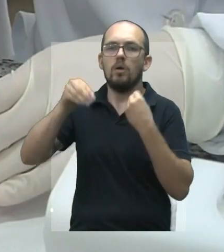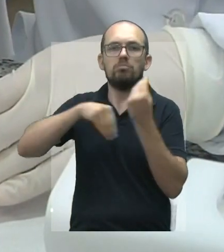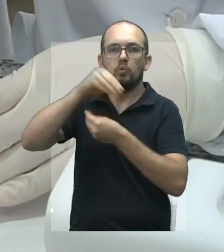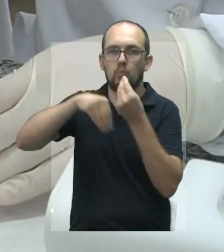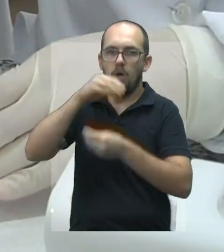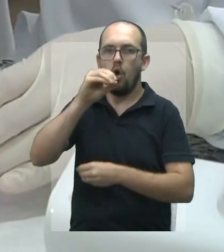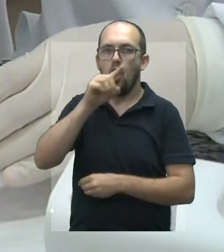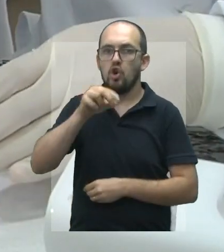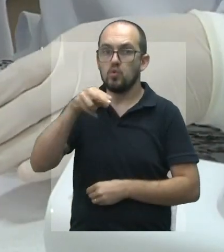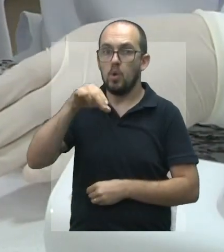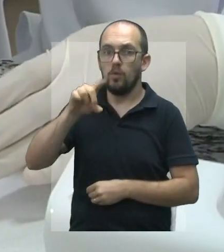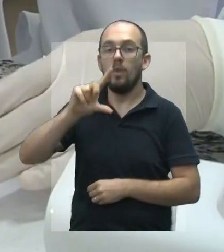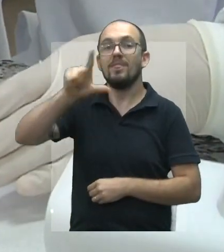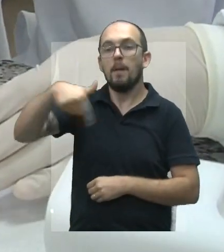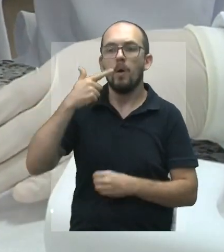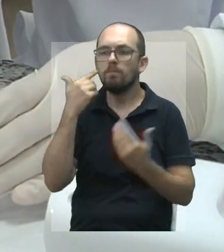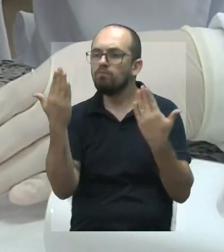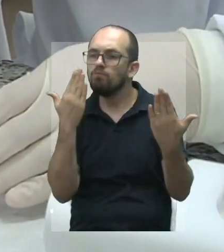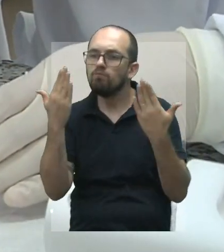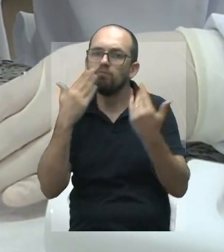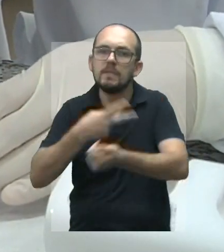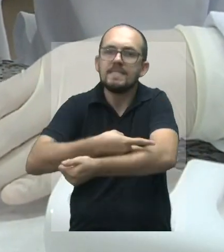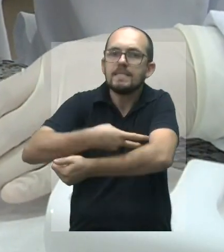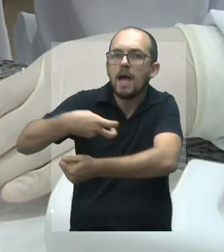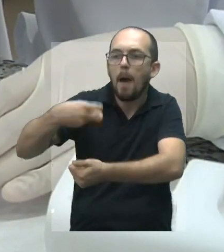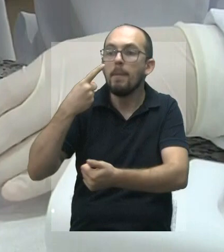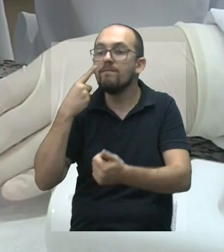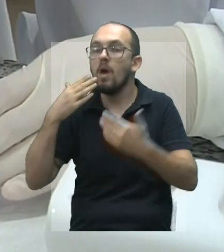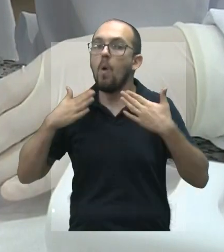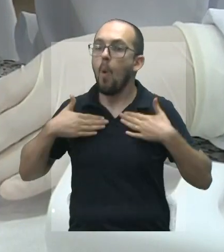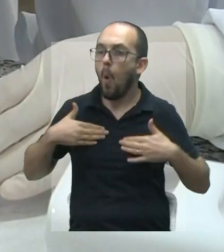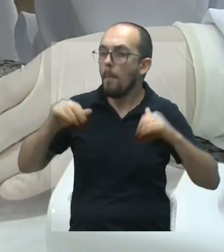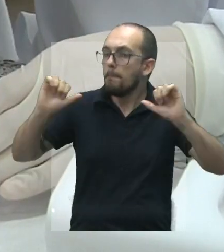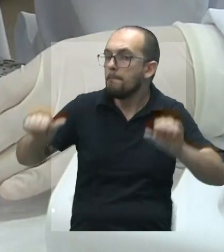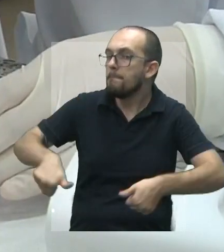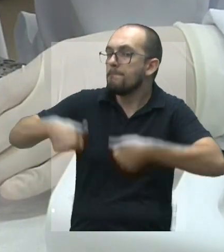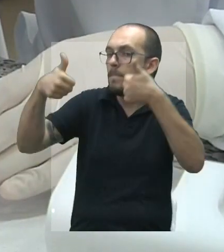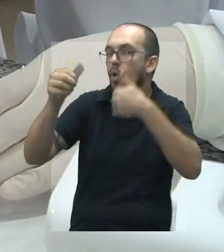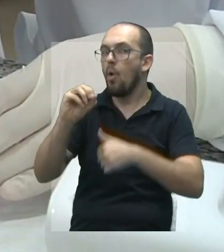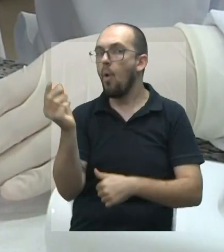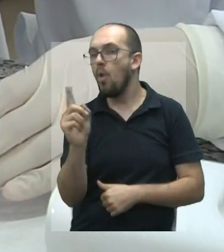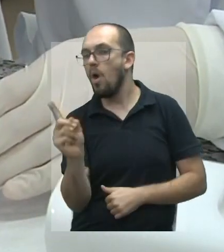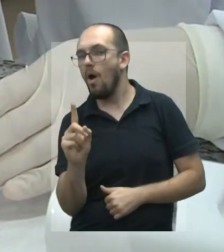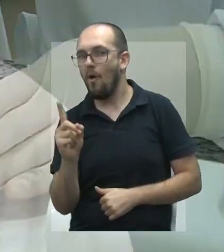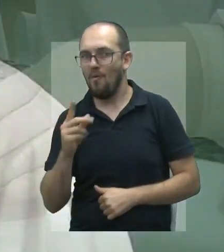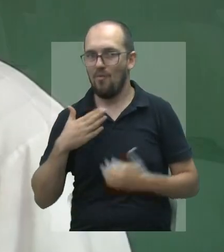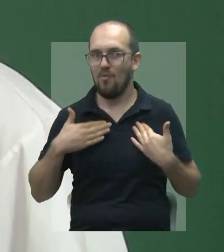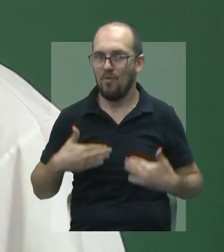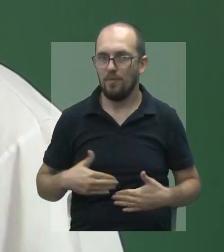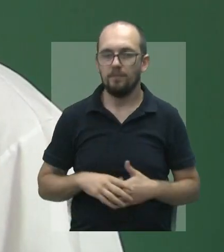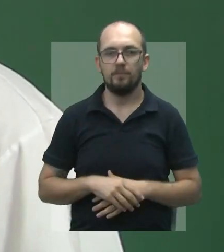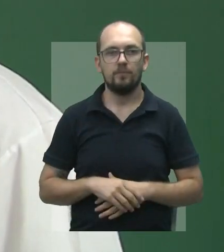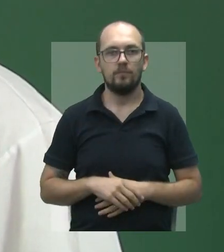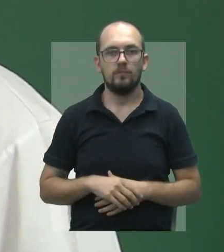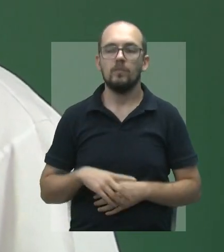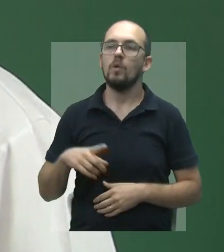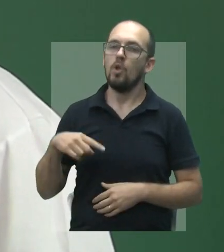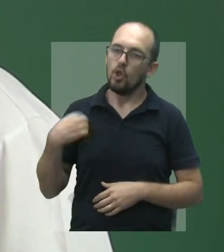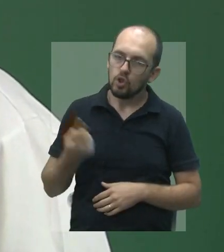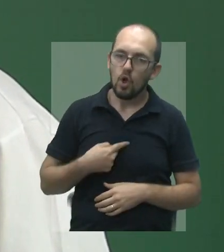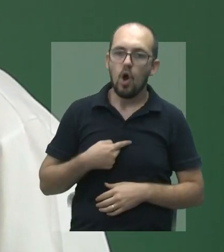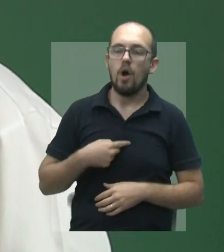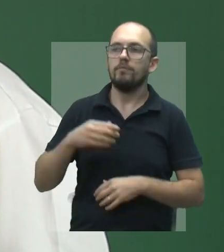se houve ou não mudanças no organismo com a ingestão da água suplementada. Nós estamos recrutando